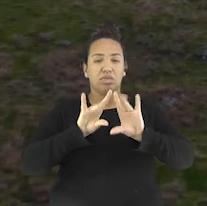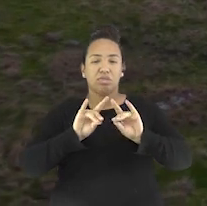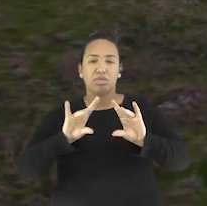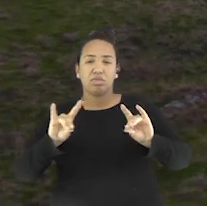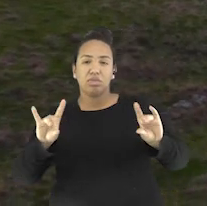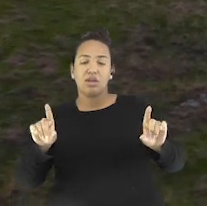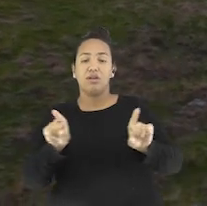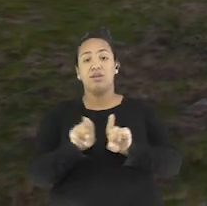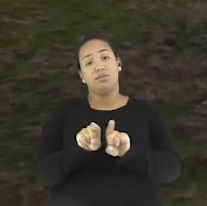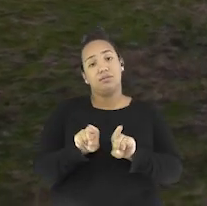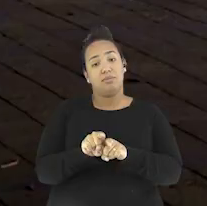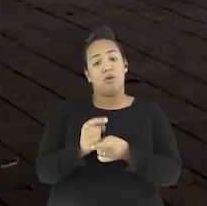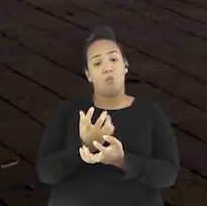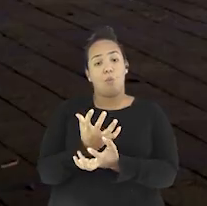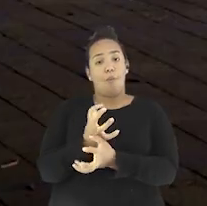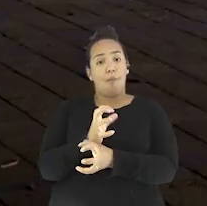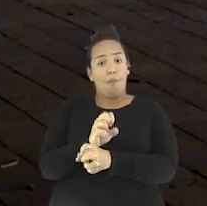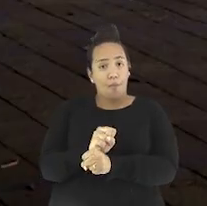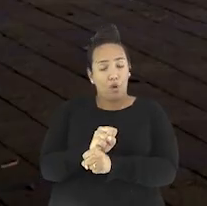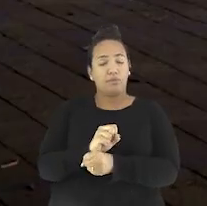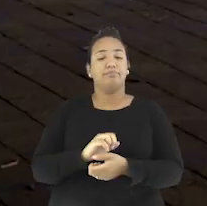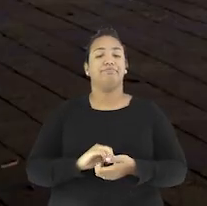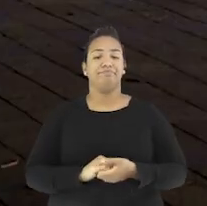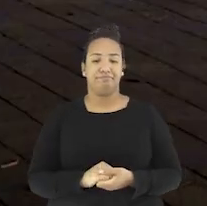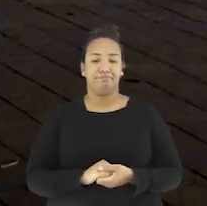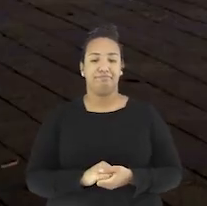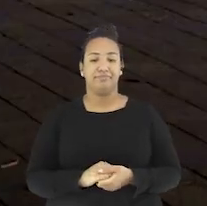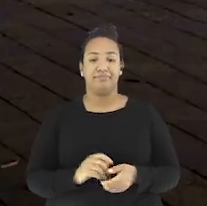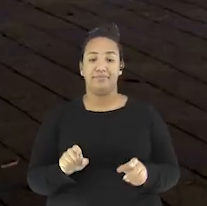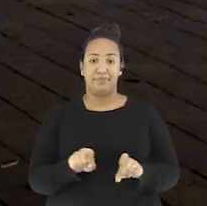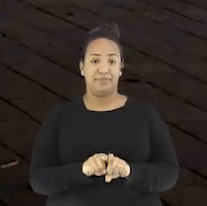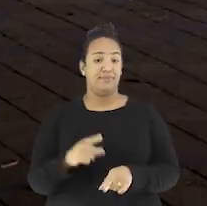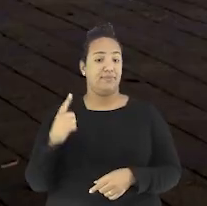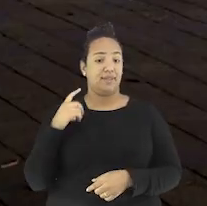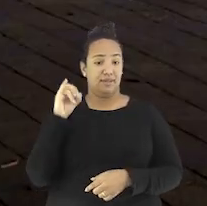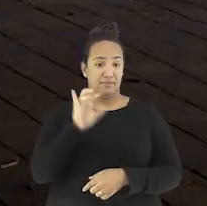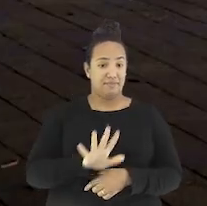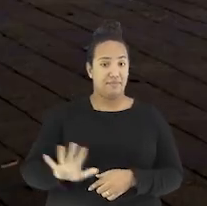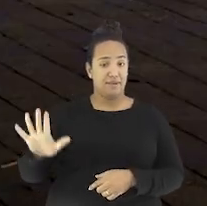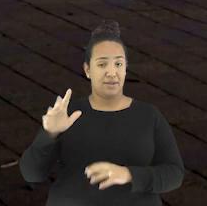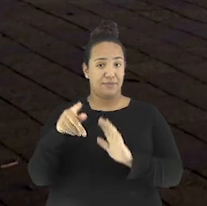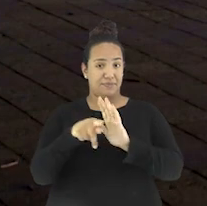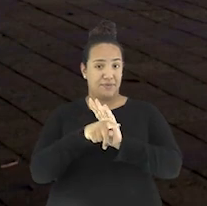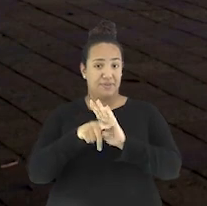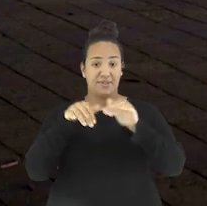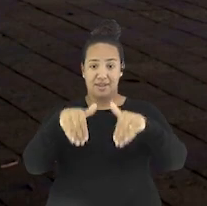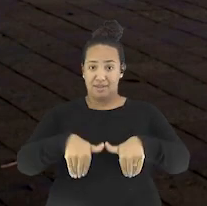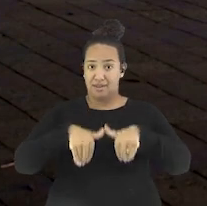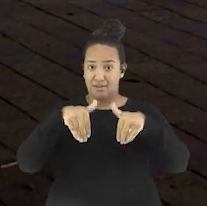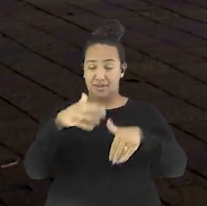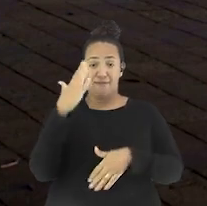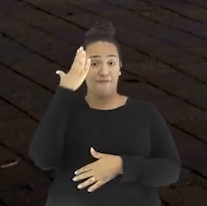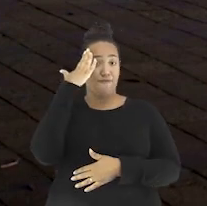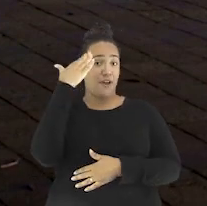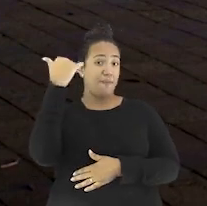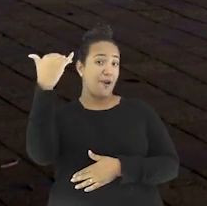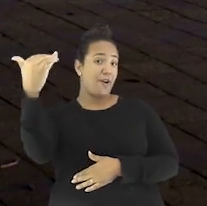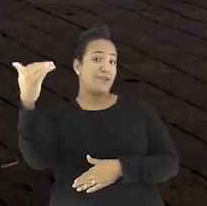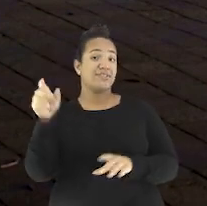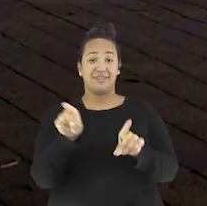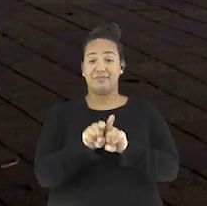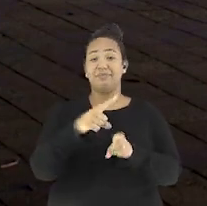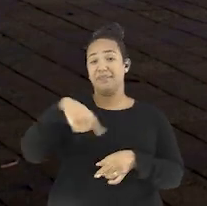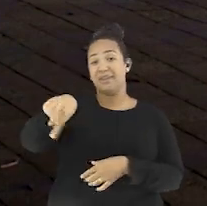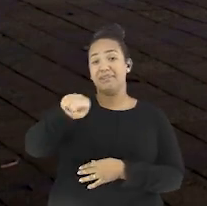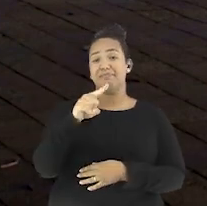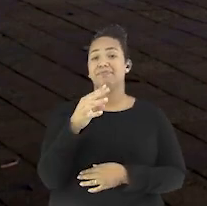como áreas mais secas e frias. Inclusive, muitas paisagens que compõem a Austrália ficaram famosas pelo mundo e conhecidas por